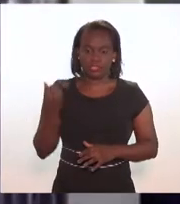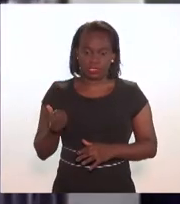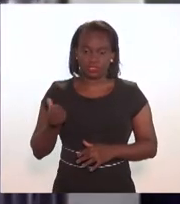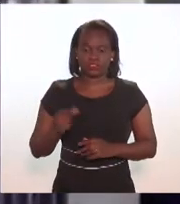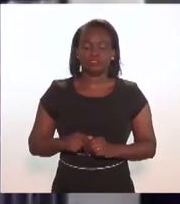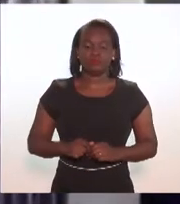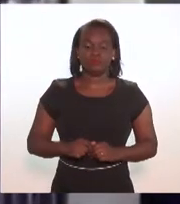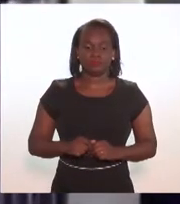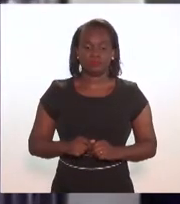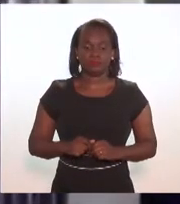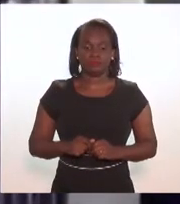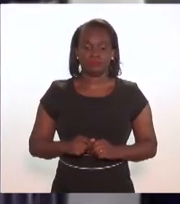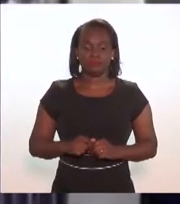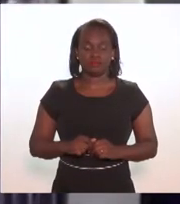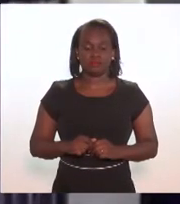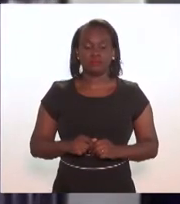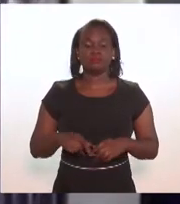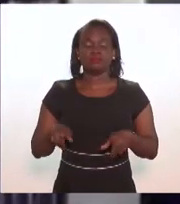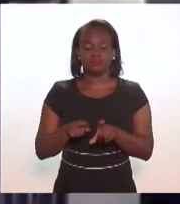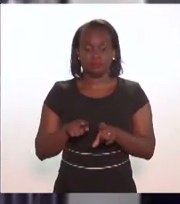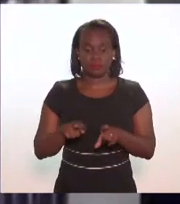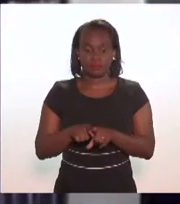2657/96 e